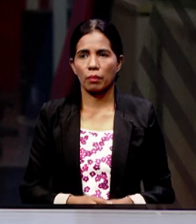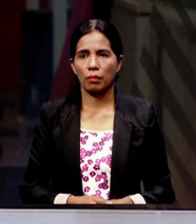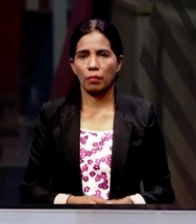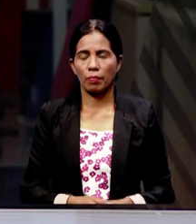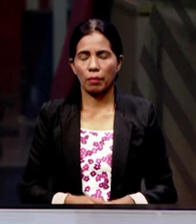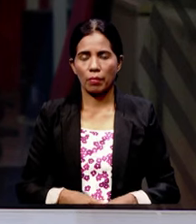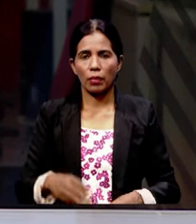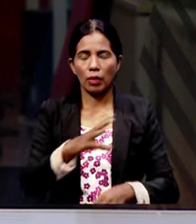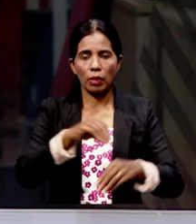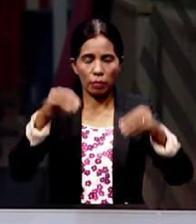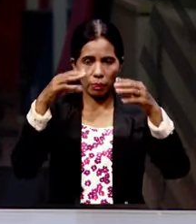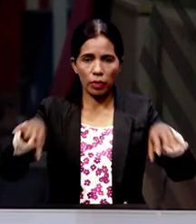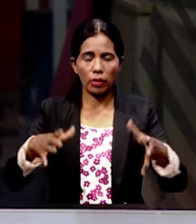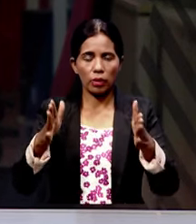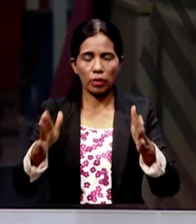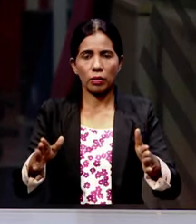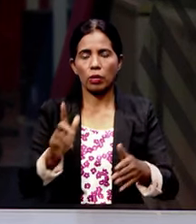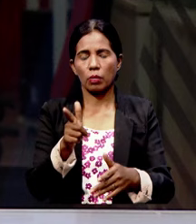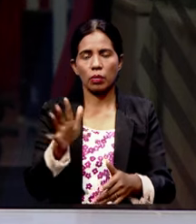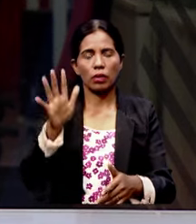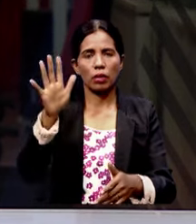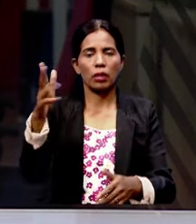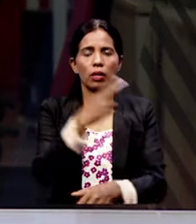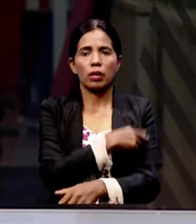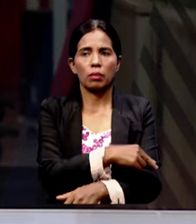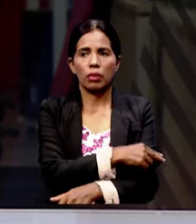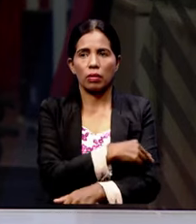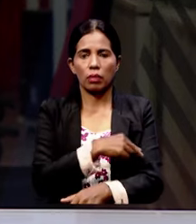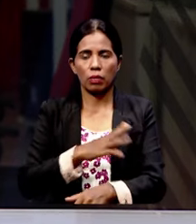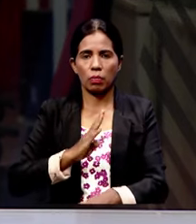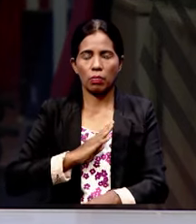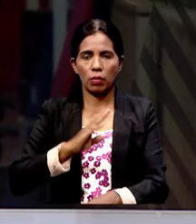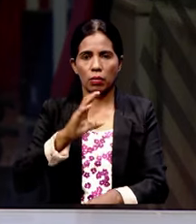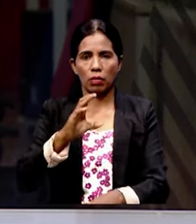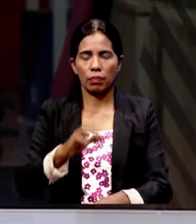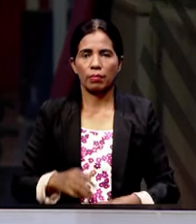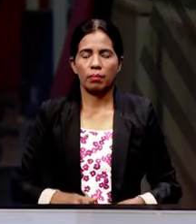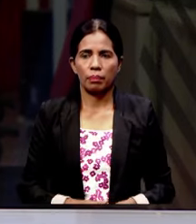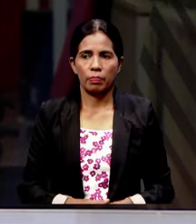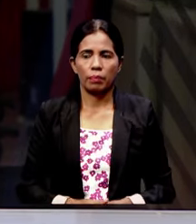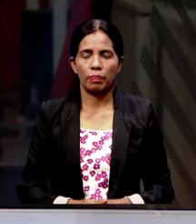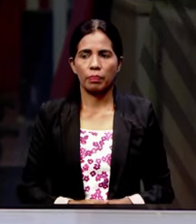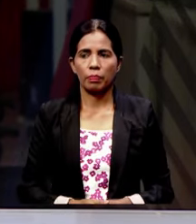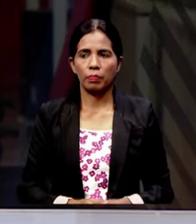Profissional de saúde Ronores em Lima termina contrato e Hospital Regional Baucau.